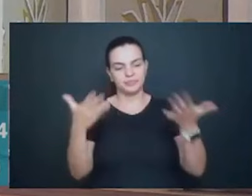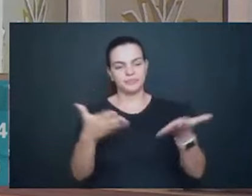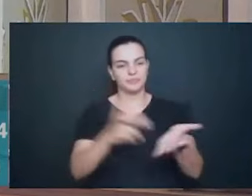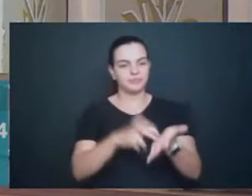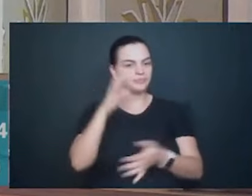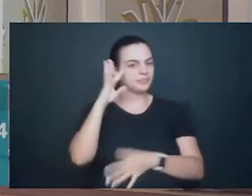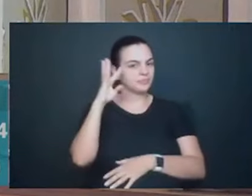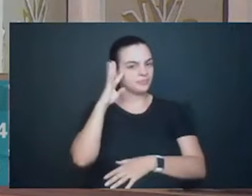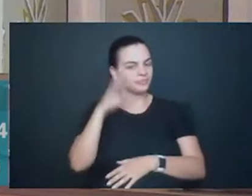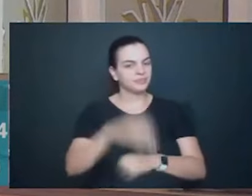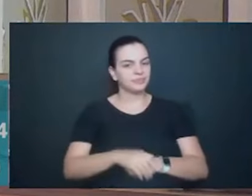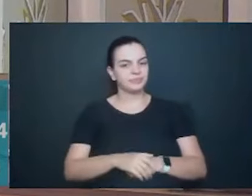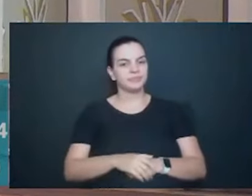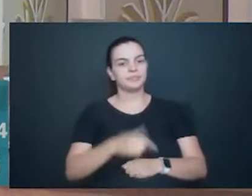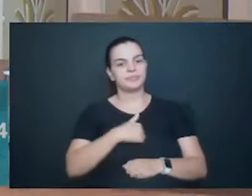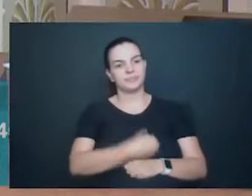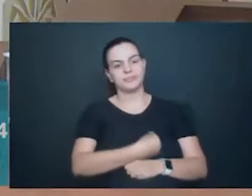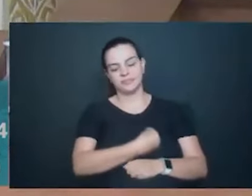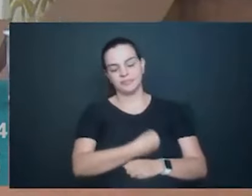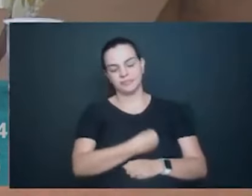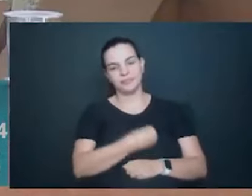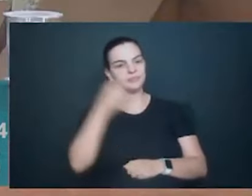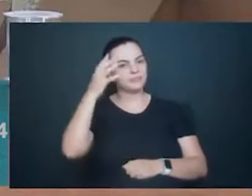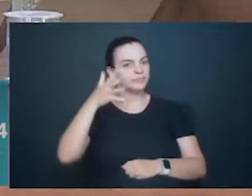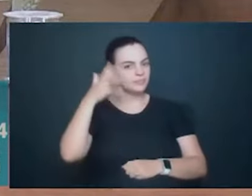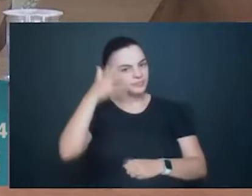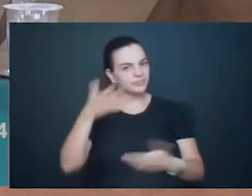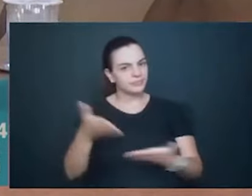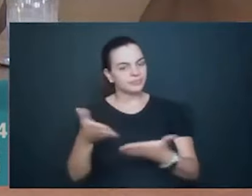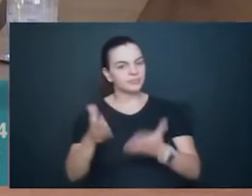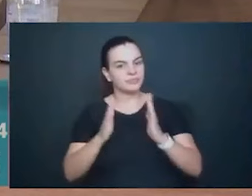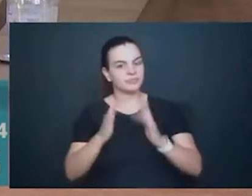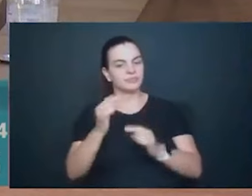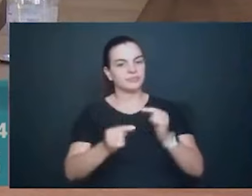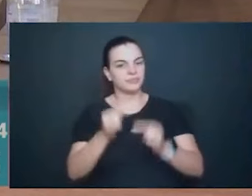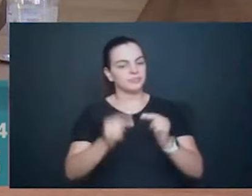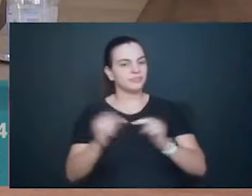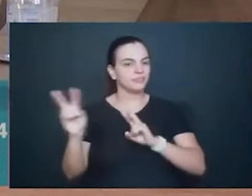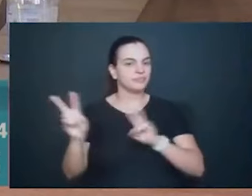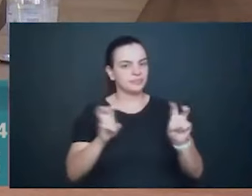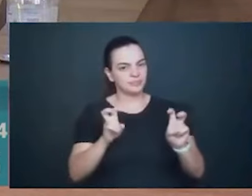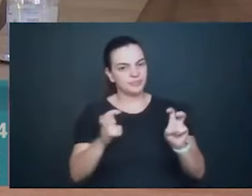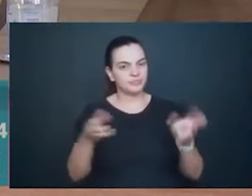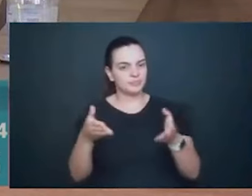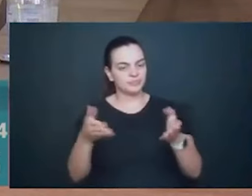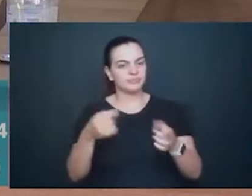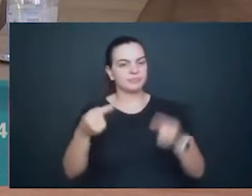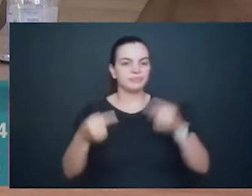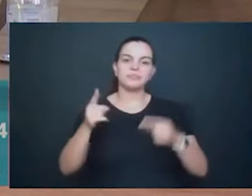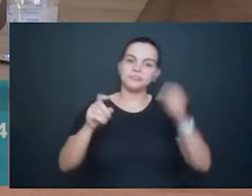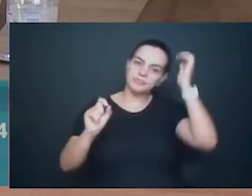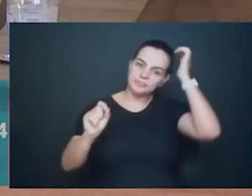eu faço uso da palavra nesse pequeno expediente para trazer um assunto à casa que diz respeito ao